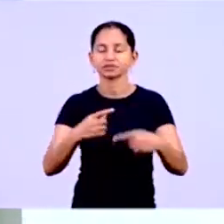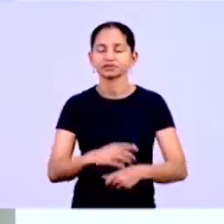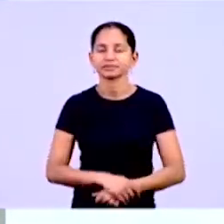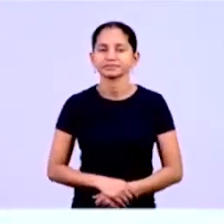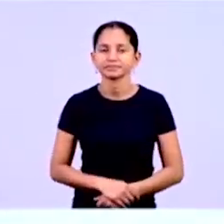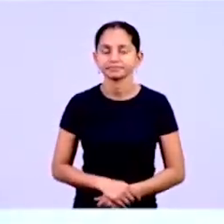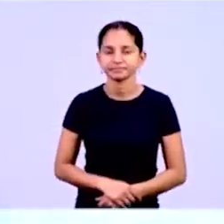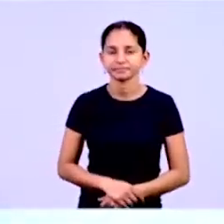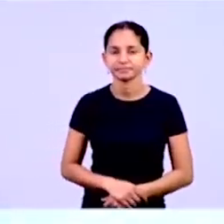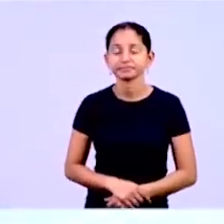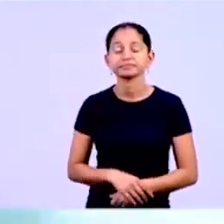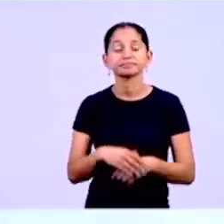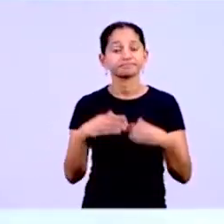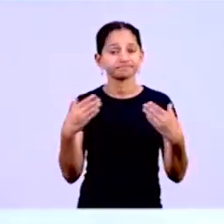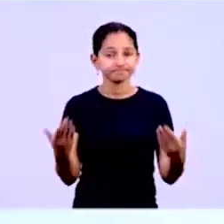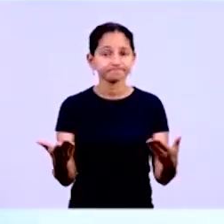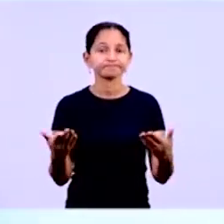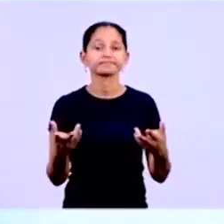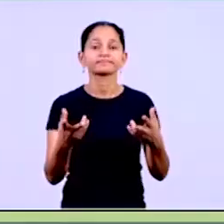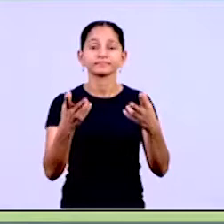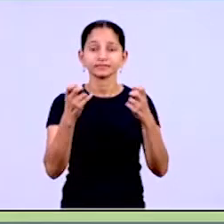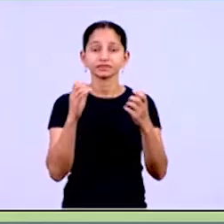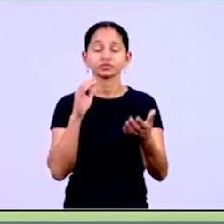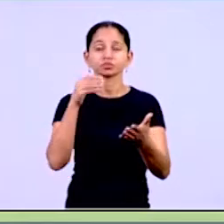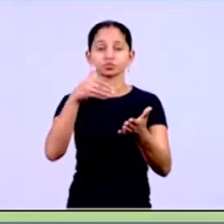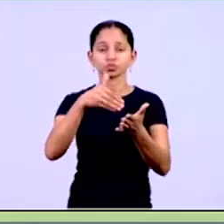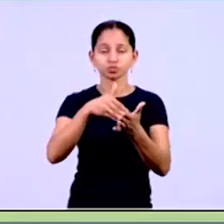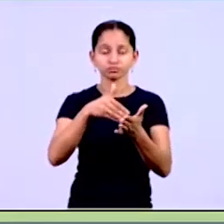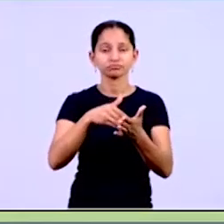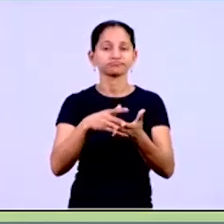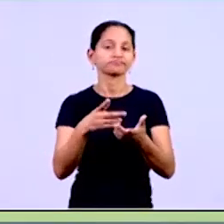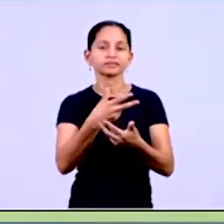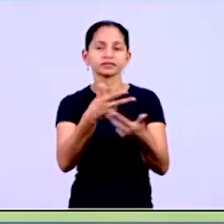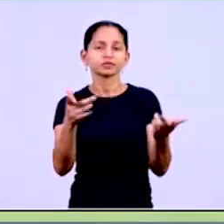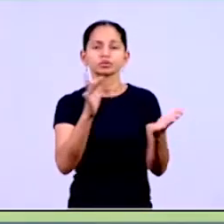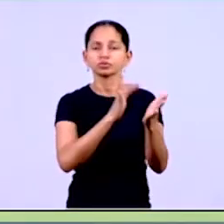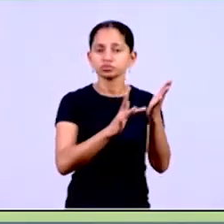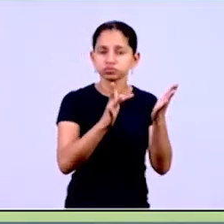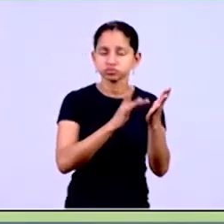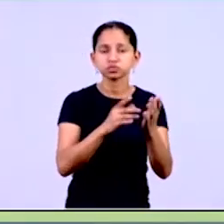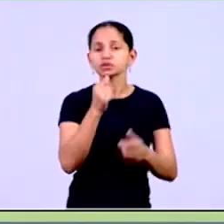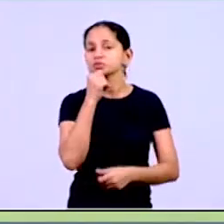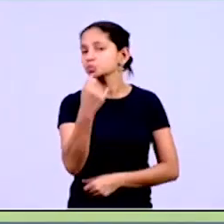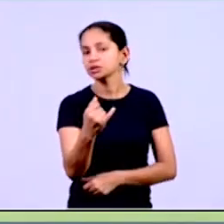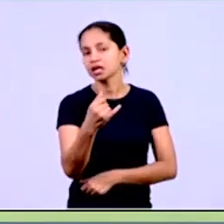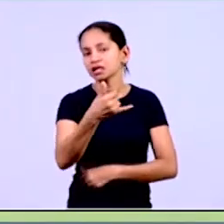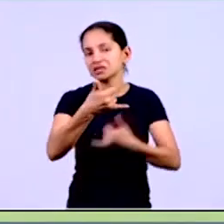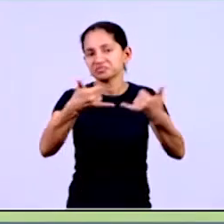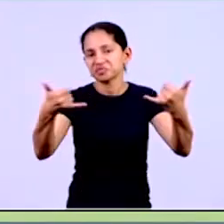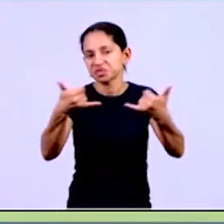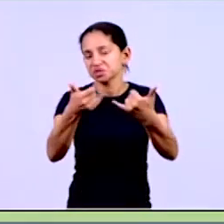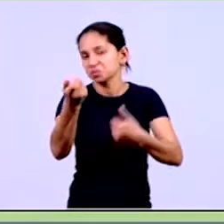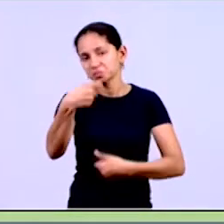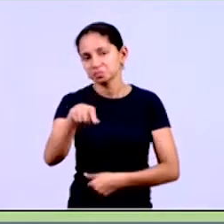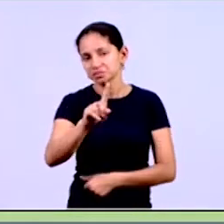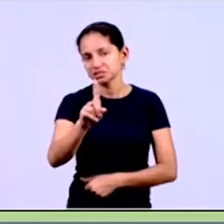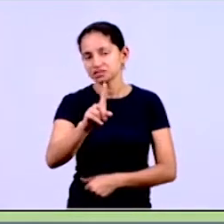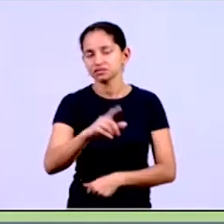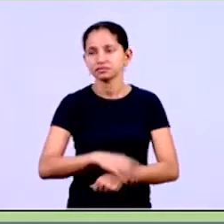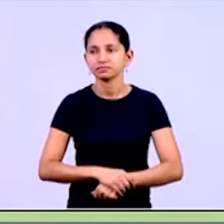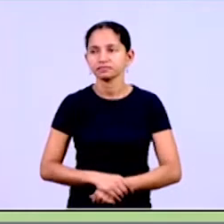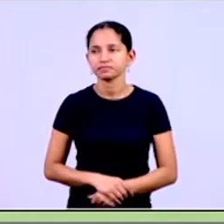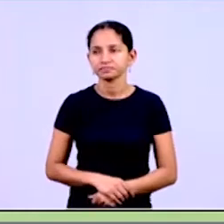coisas. Então isso, gente, o último tipo aqui são os dispositivos móveis sem fio, que nós colocamos aqui os tablets.